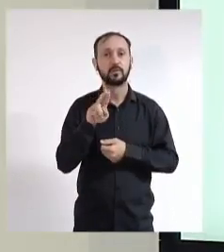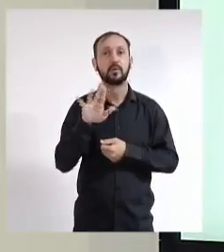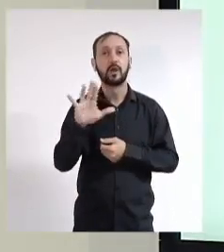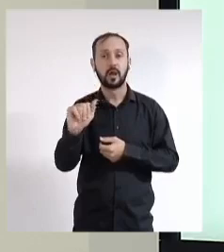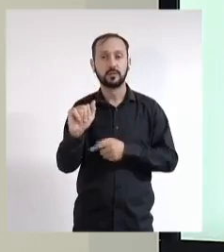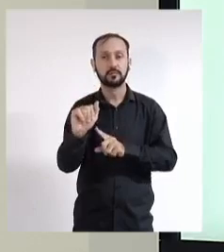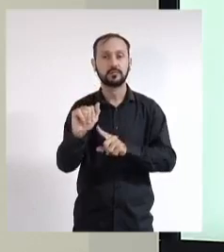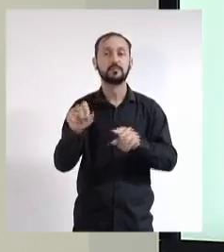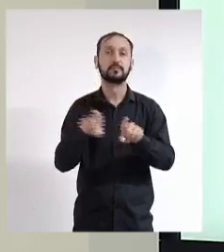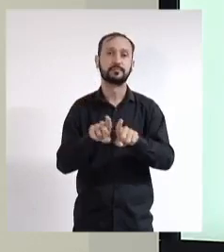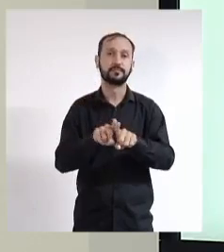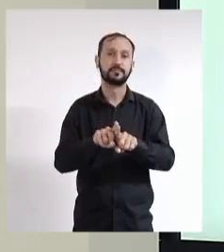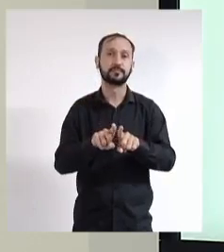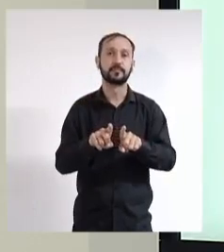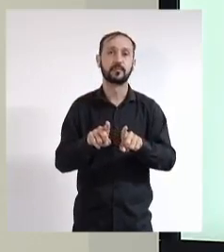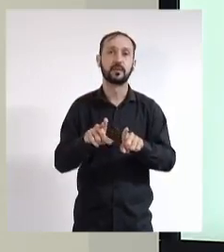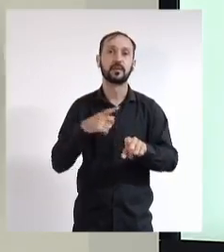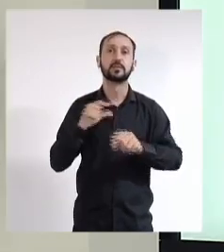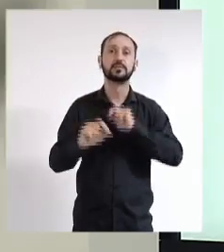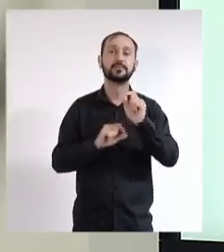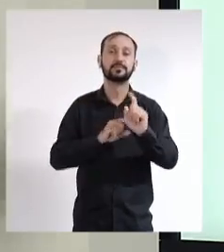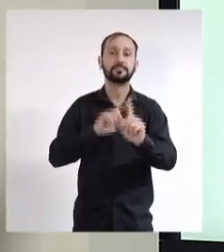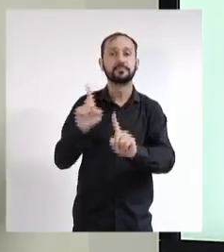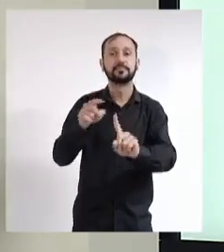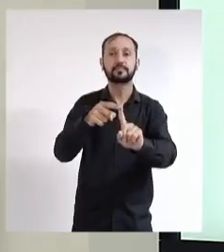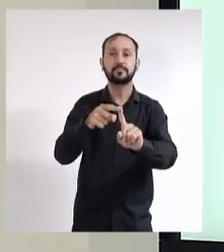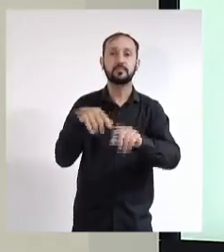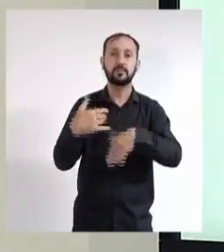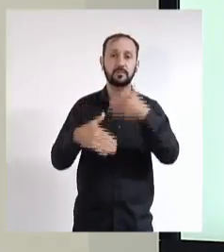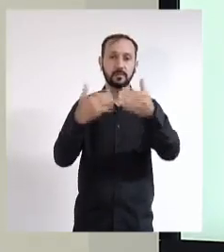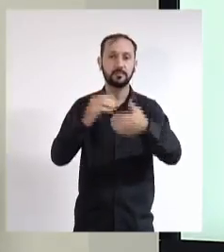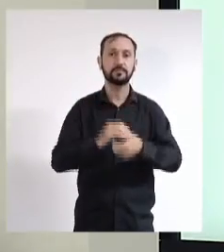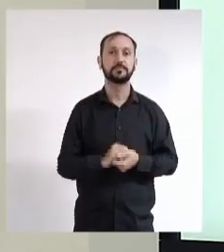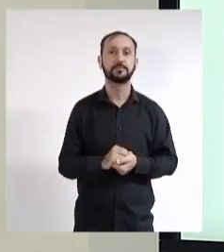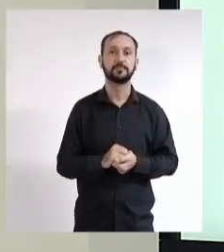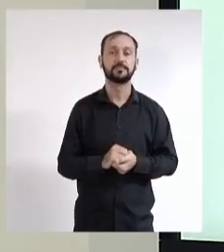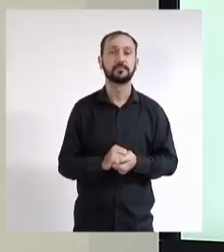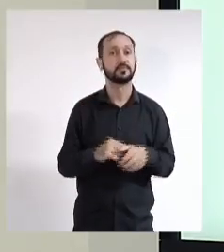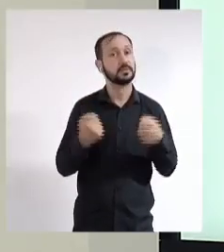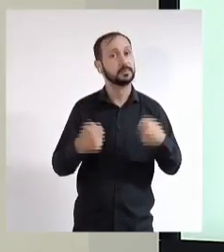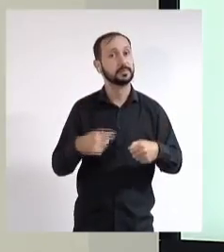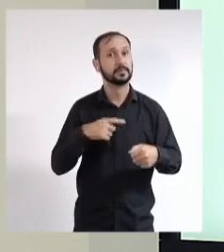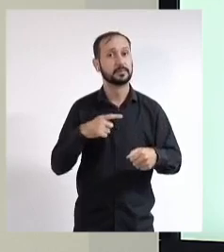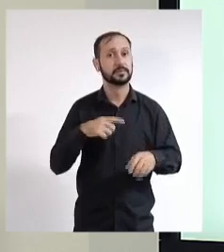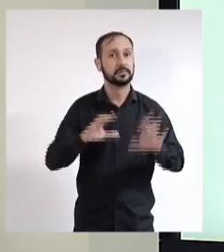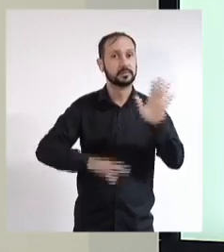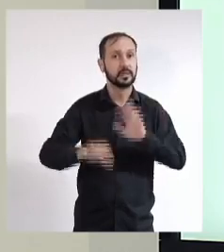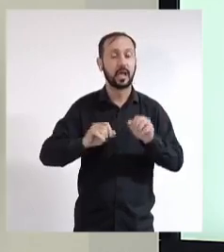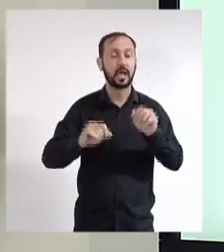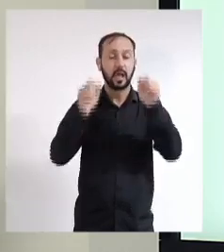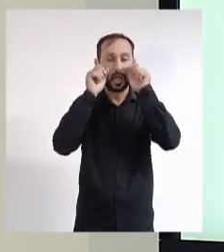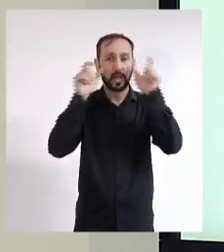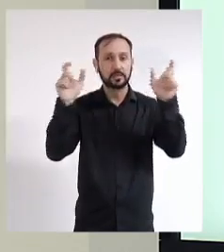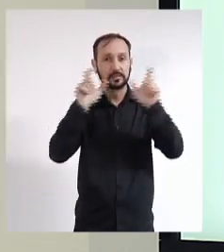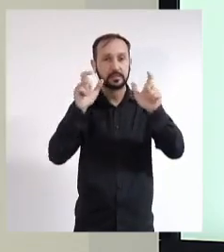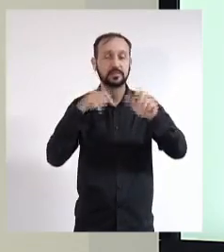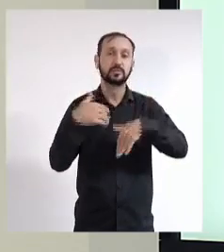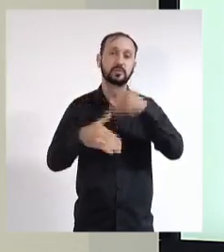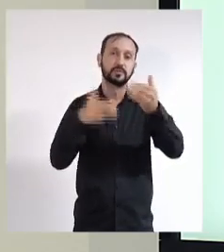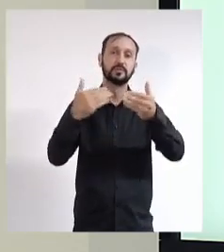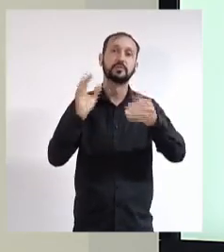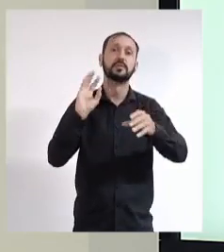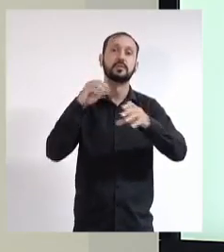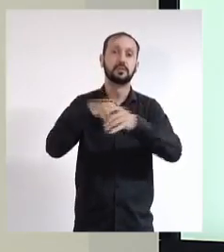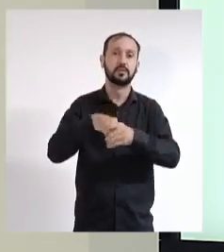elas também têm é esse o objetivo de desenvolvimento é que a gente precisa estar bastante atento é claro um desenvolvimento dentro